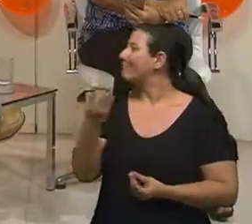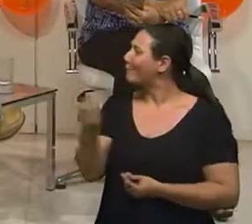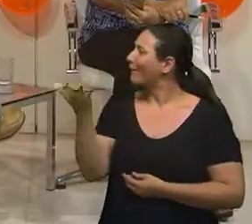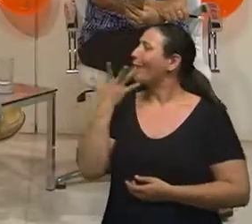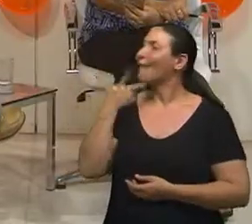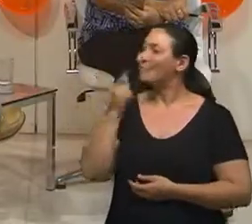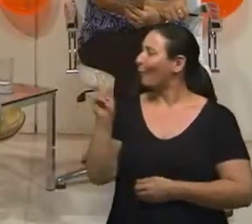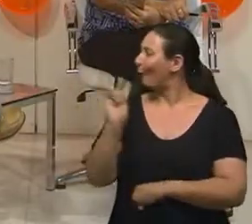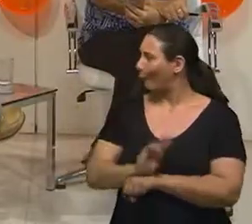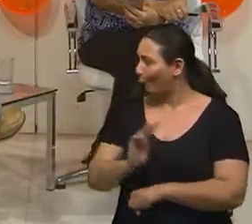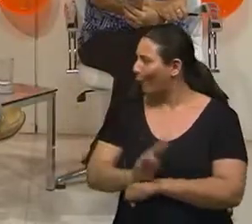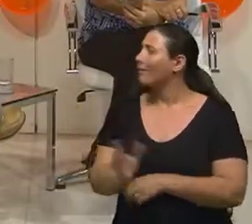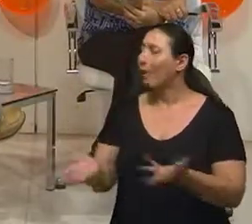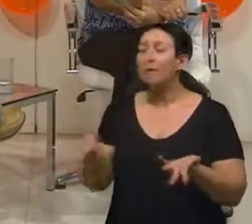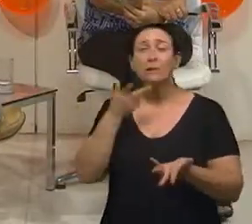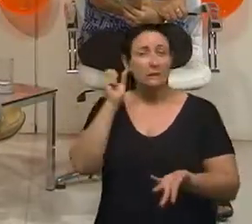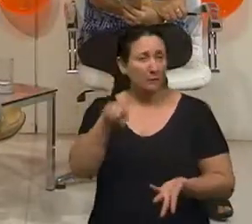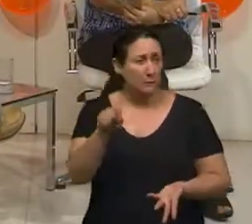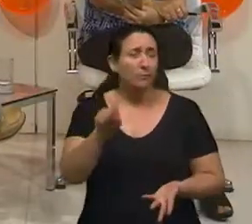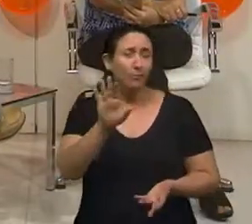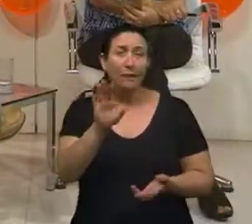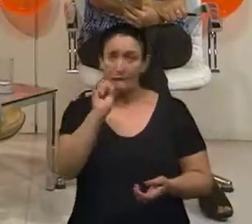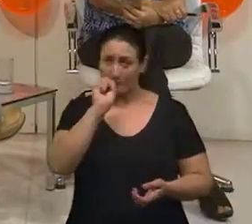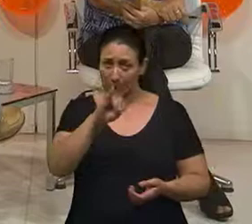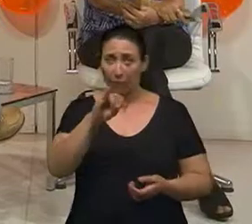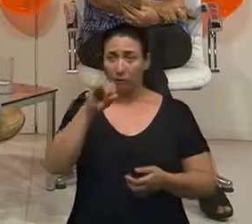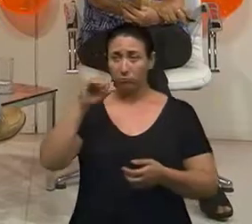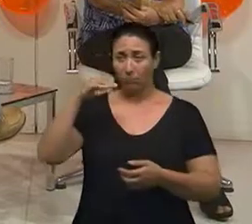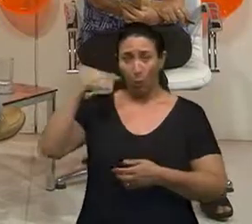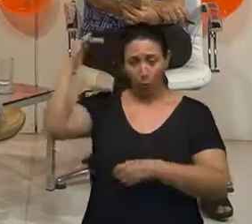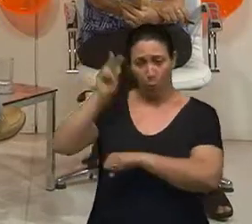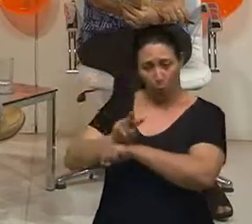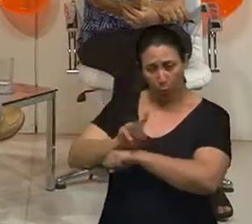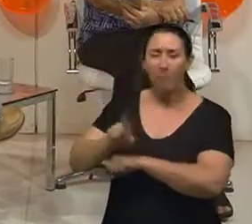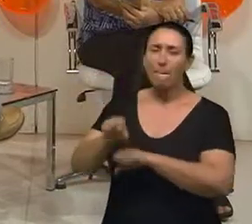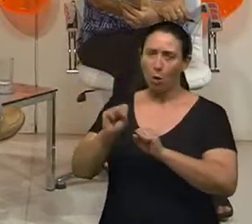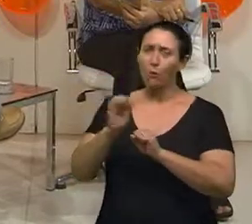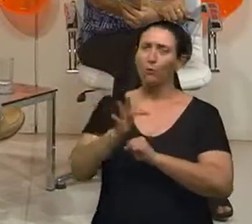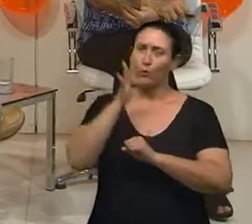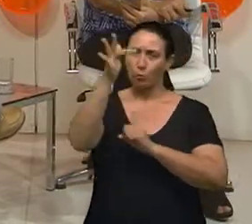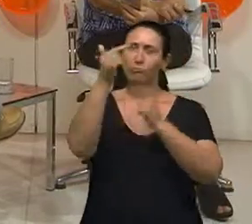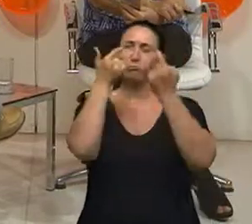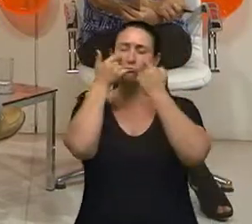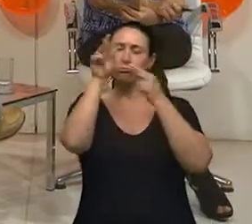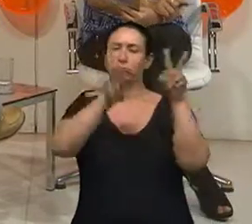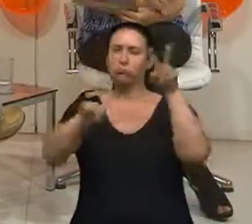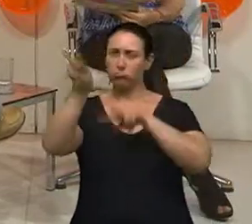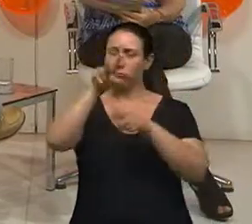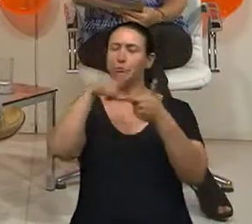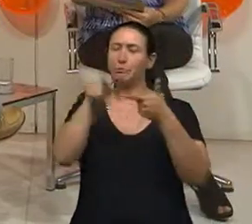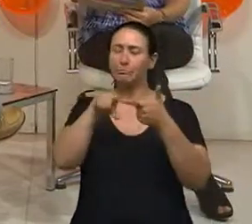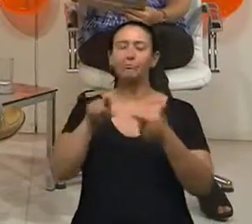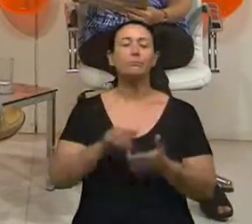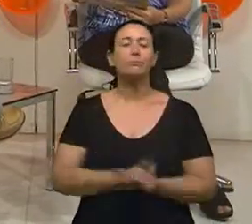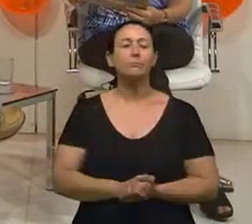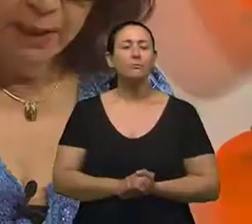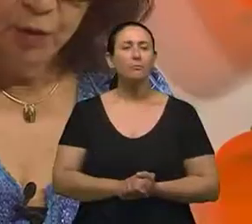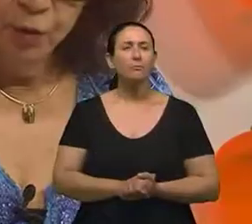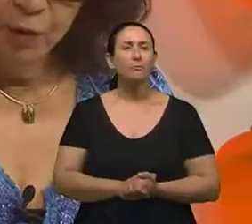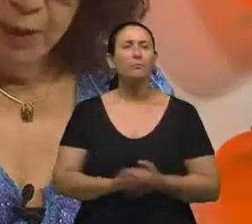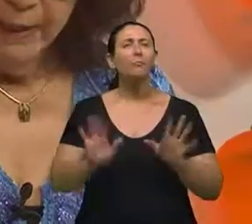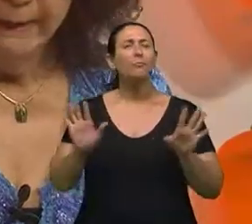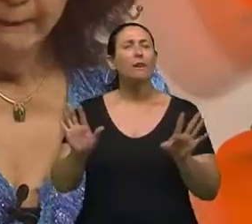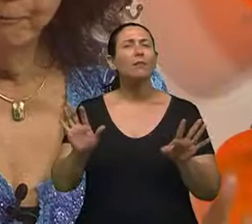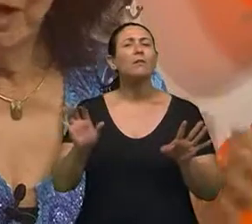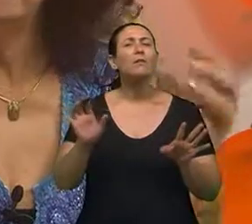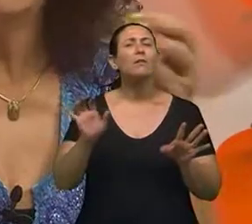né, doutor? Não cuidam, se um adulto não estiver controlando, vai haver futuramente alguma alteração visual. Exatamente. Bom, fora